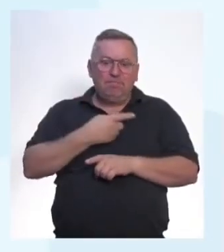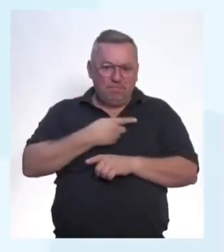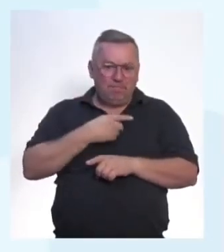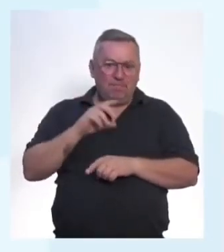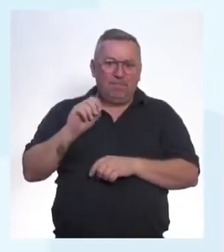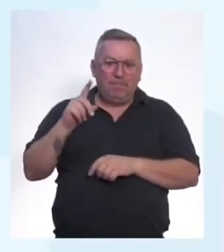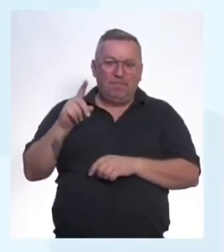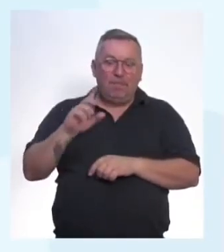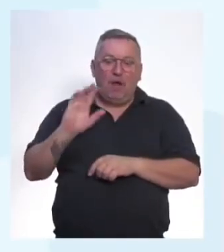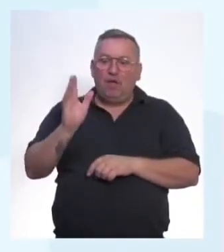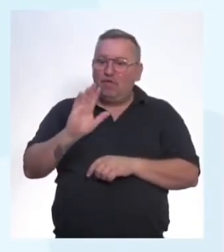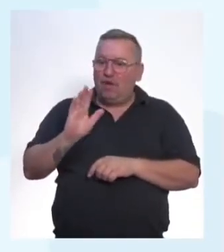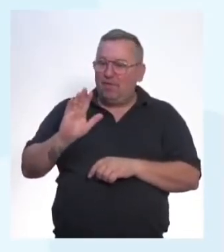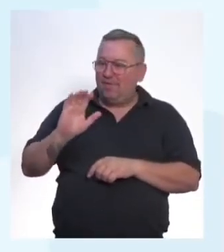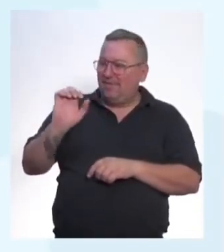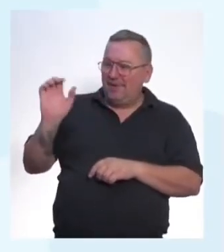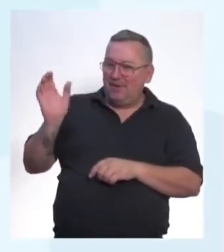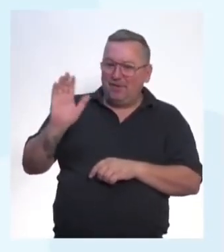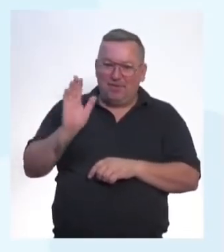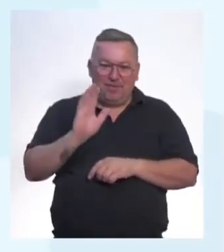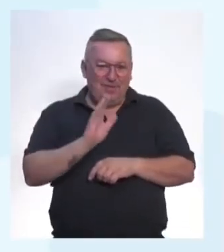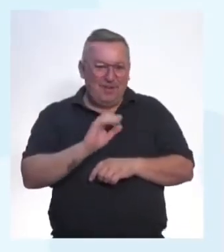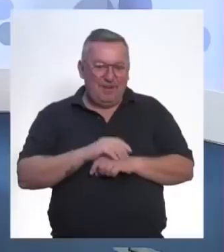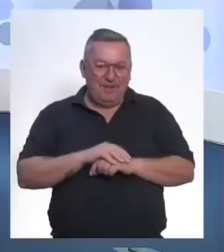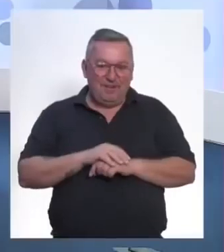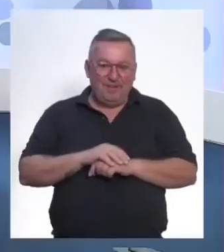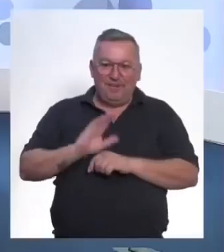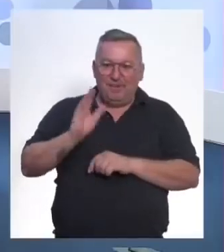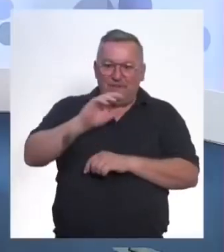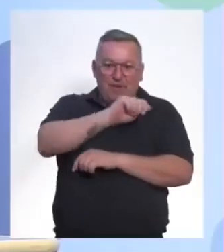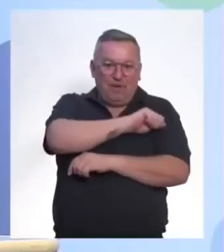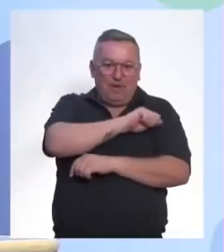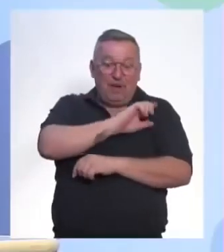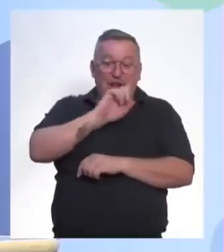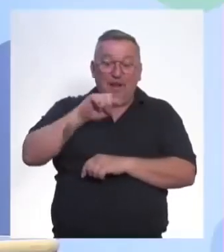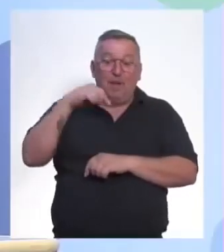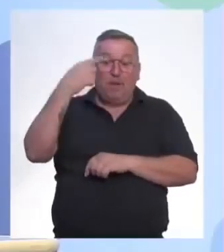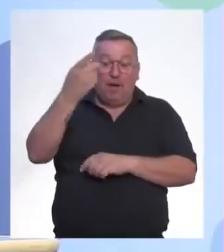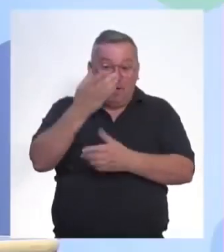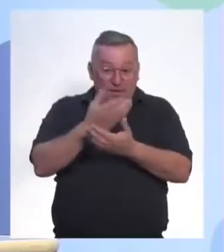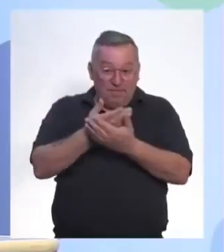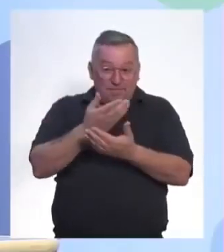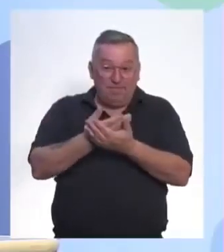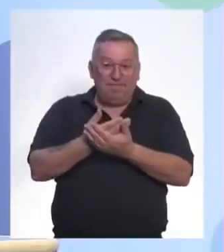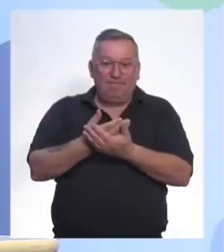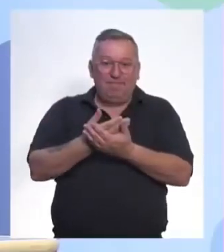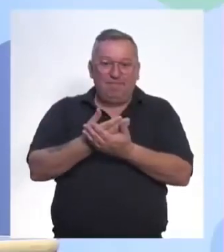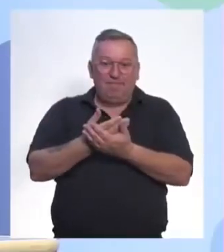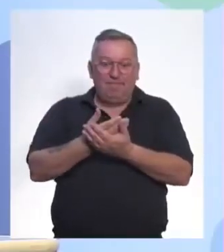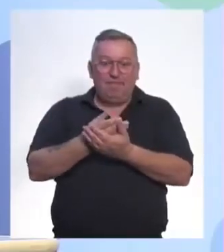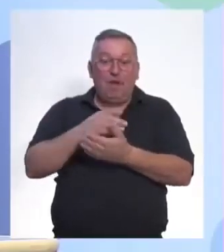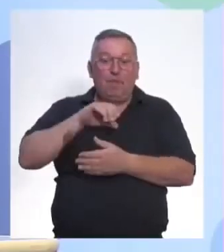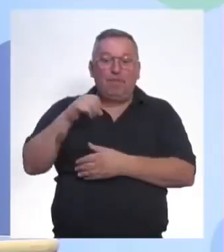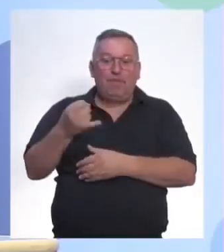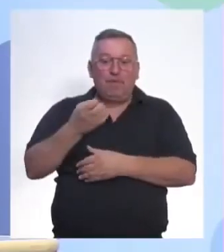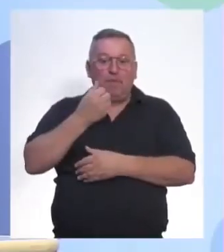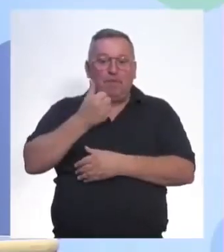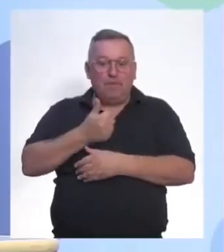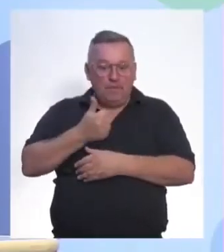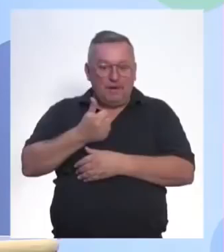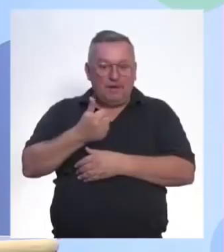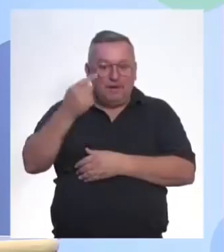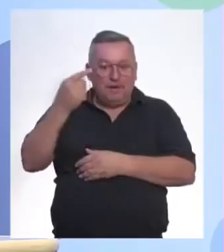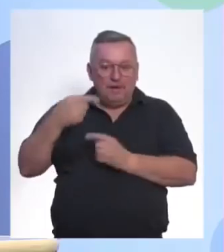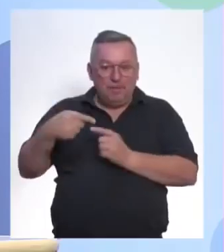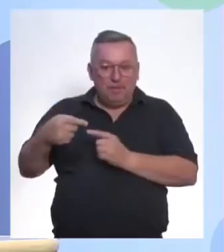gente. Tchau, Alessandra. Tchau, Osmar, né? Tchau, alunos. Até a próxima aula. Aproveitem bem aí o restante